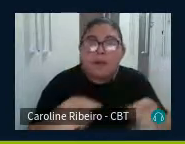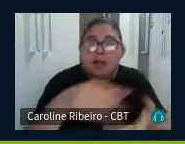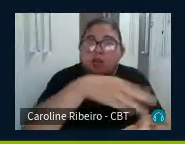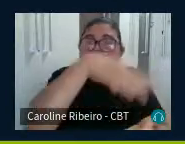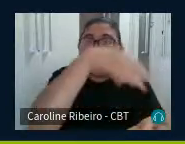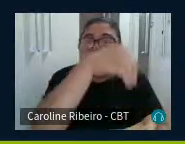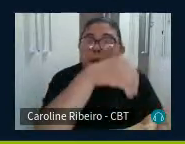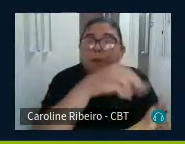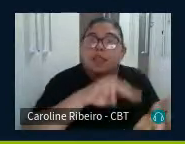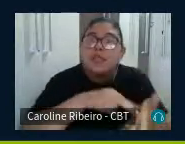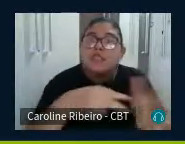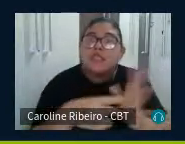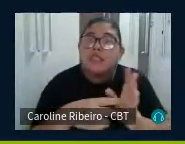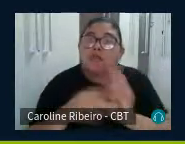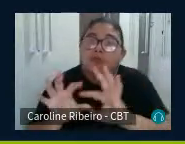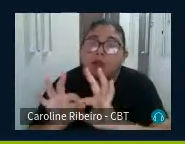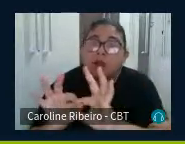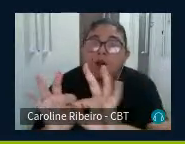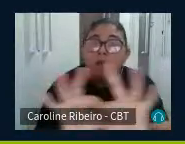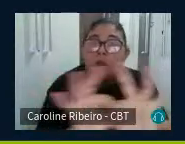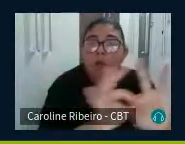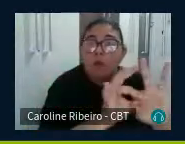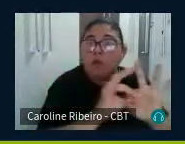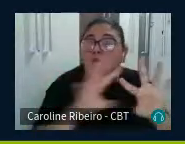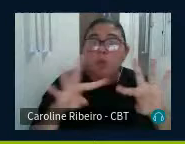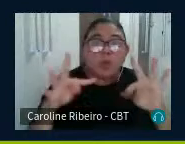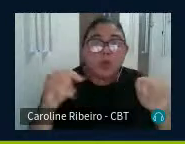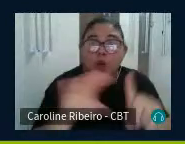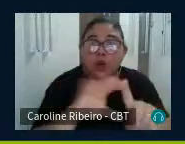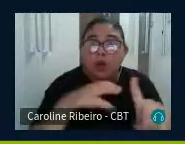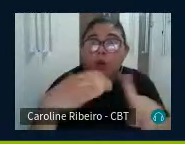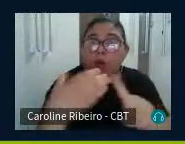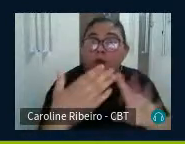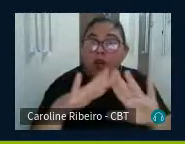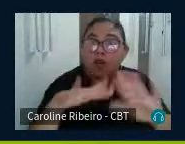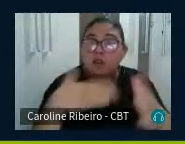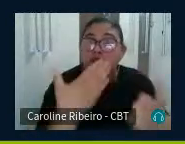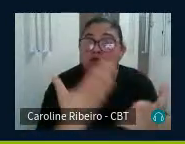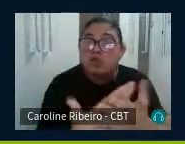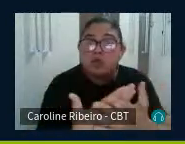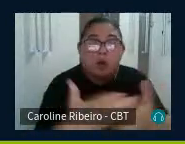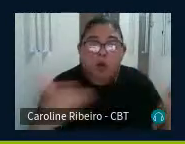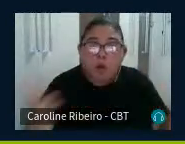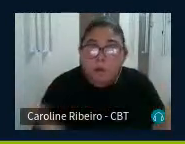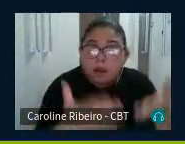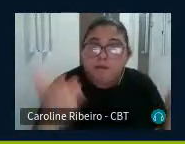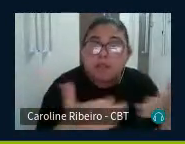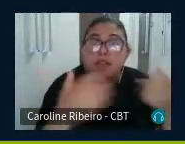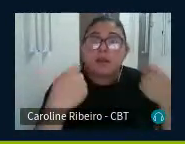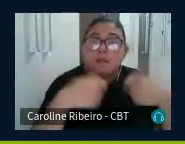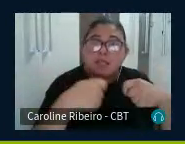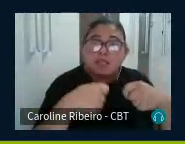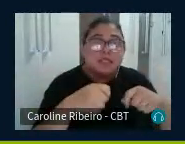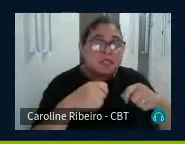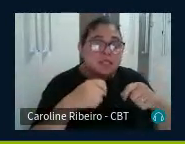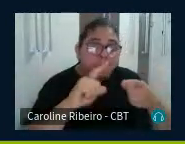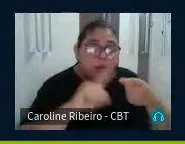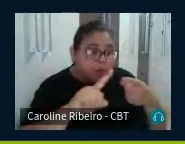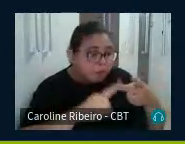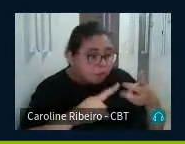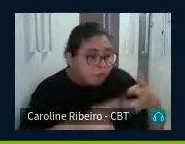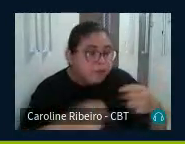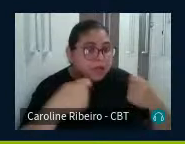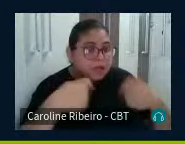Esse grupo, ele só está ali para organizar, para direcionar, para levantar as necessidades, para encaminhar